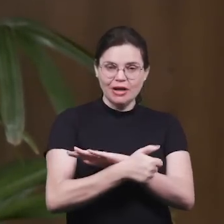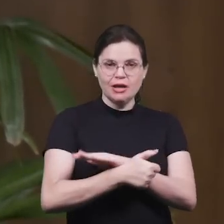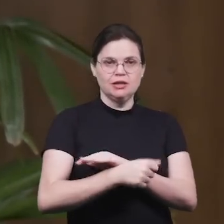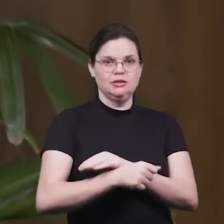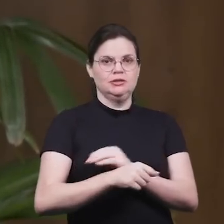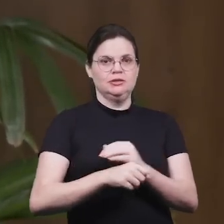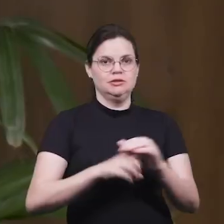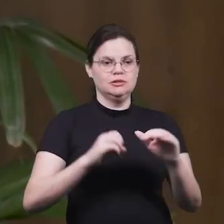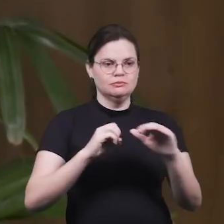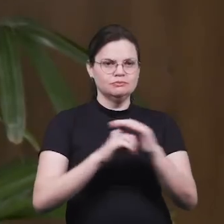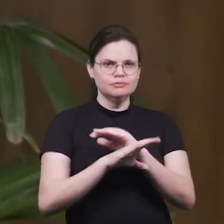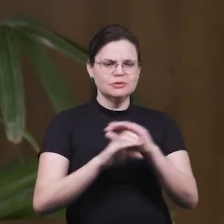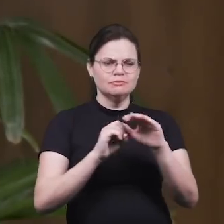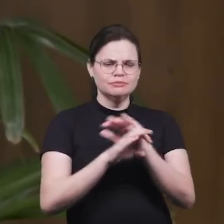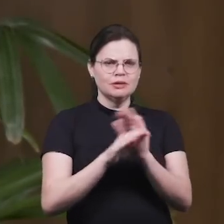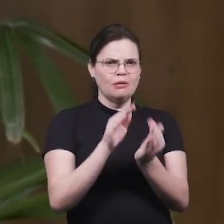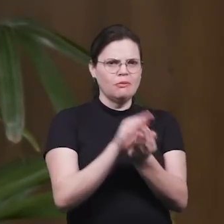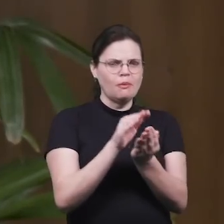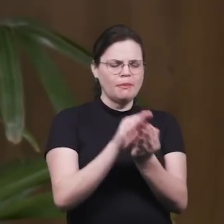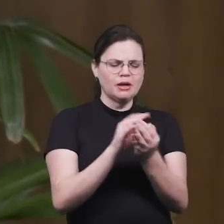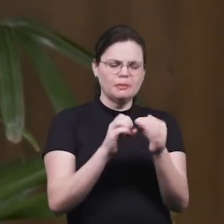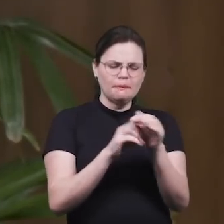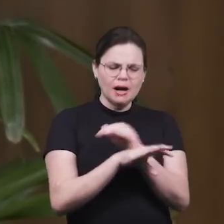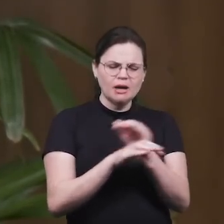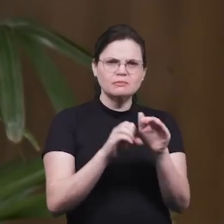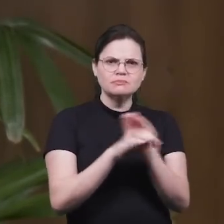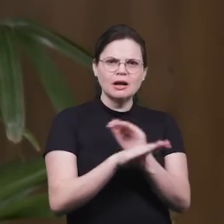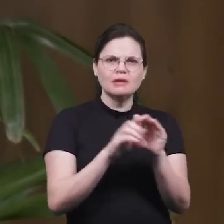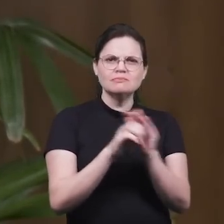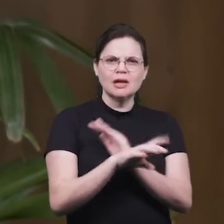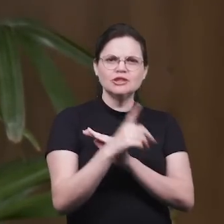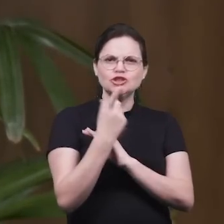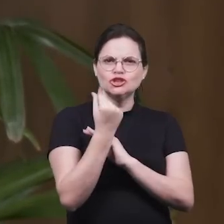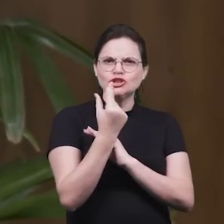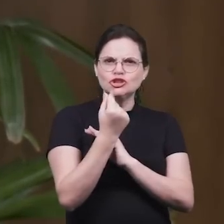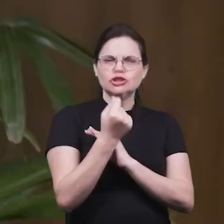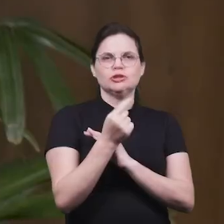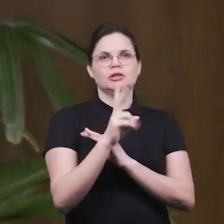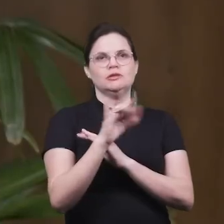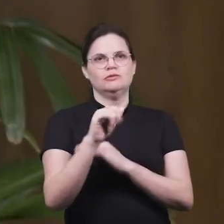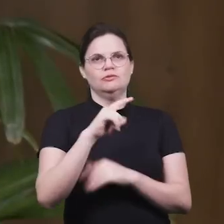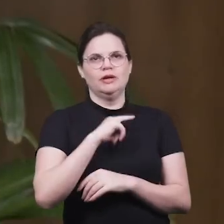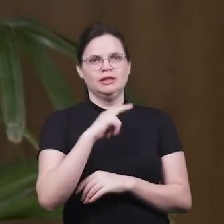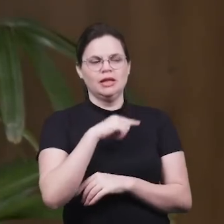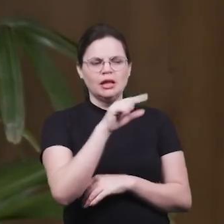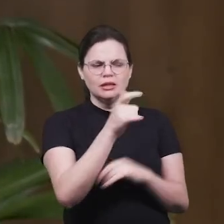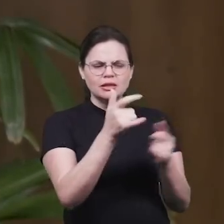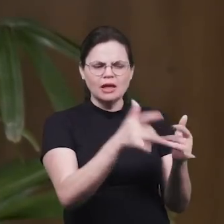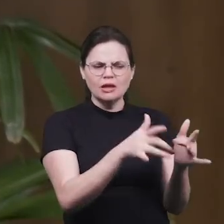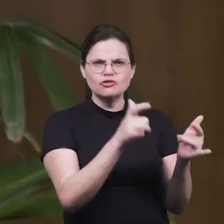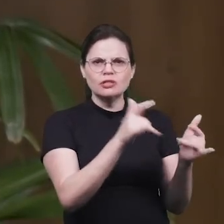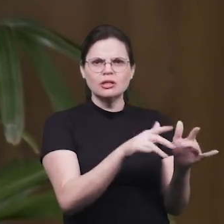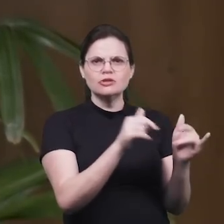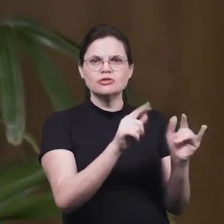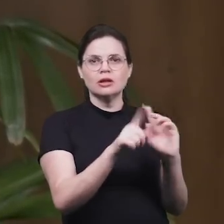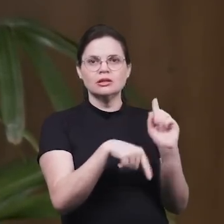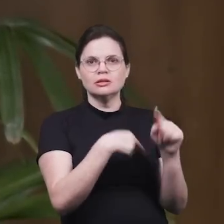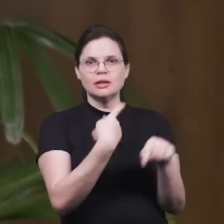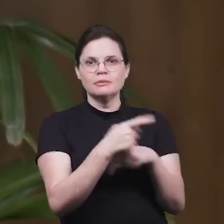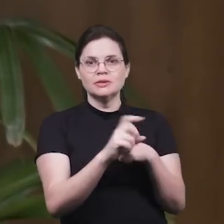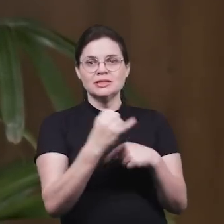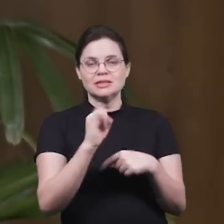nem que seja numa poupança, você sempre tem, vamos dizer, uma gordurinha. Mas chegar ao